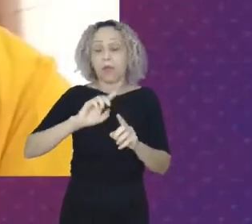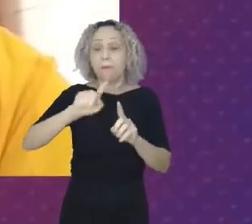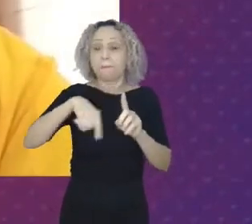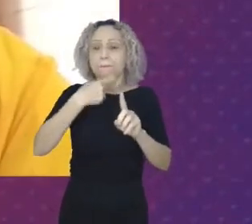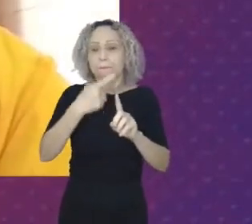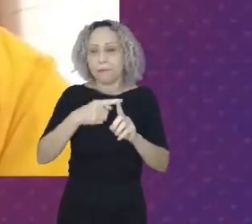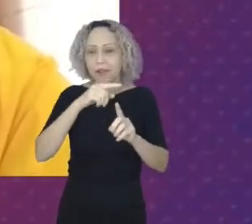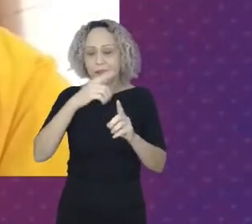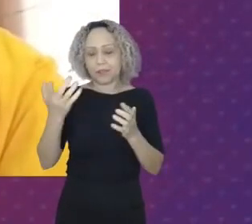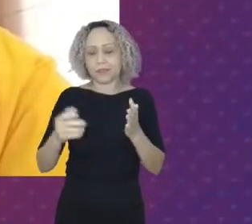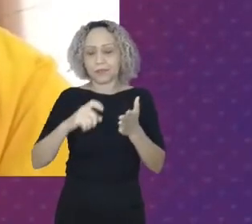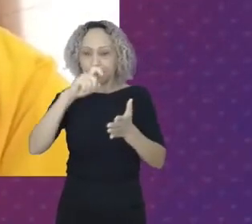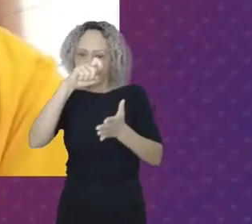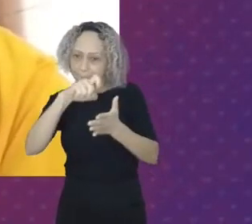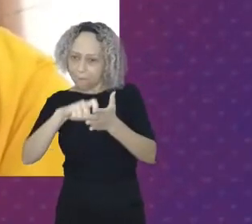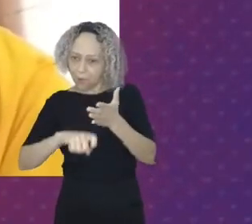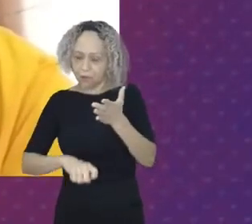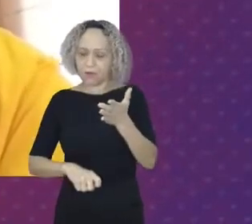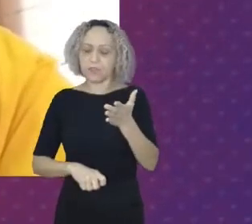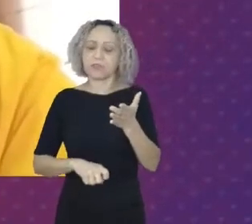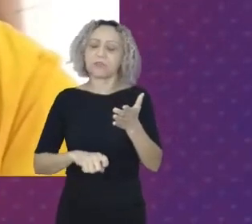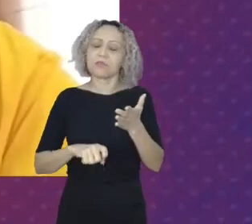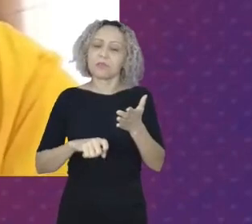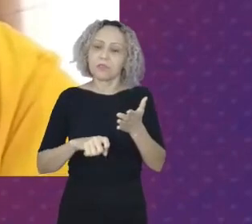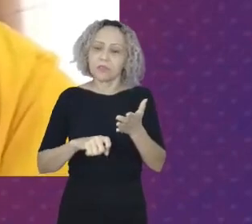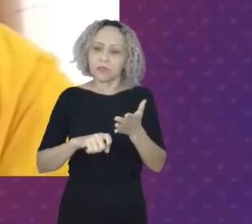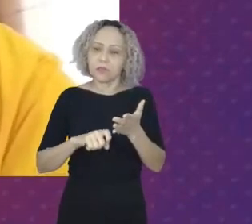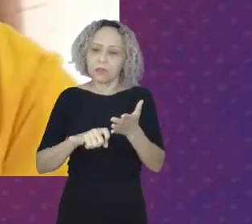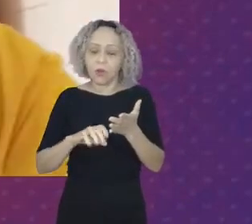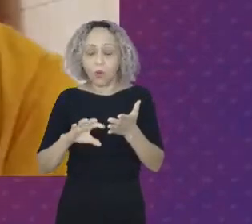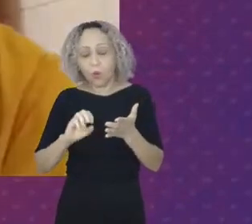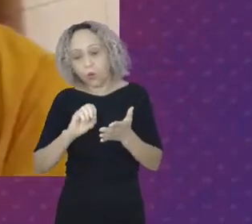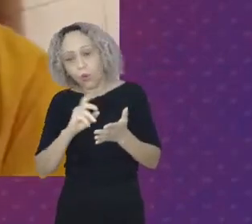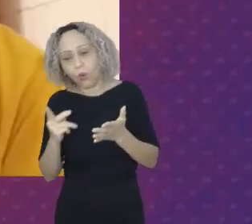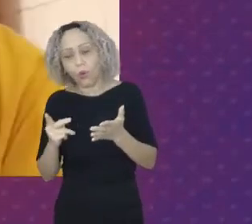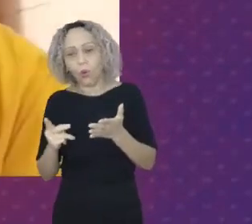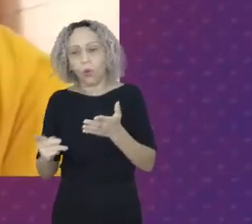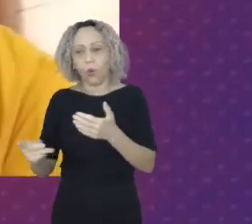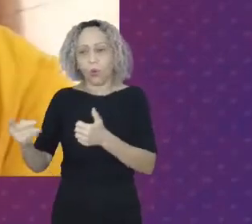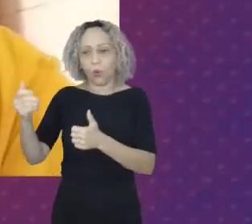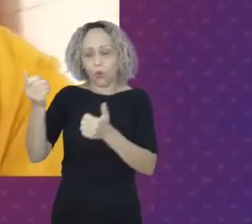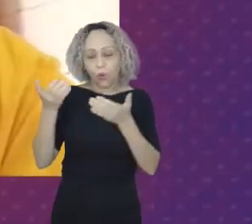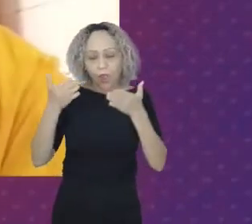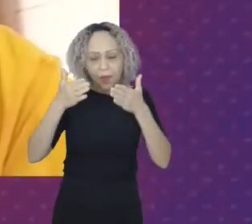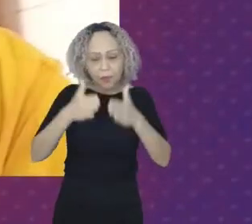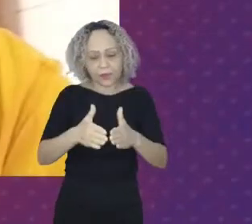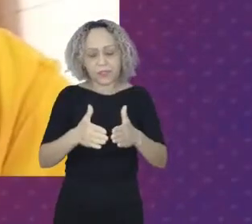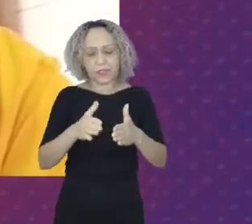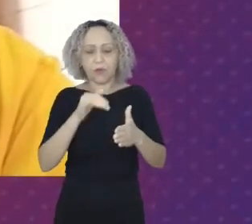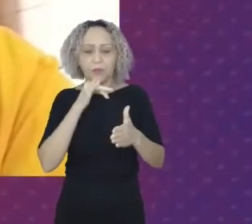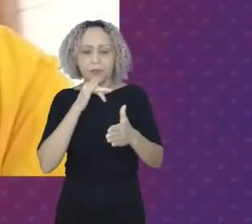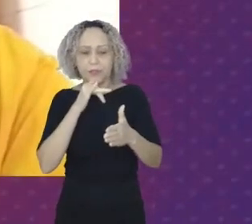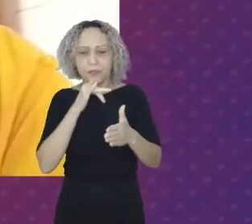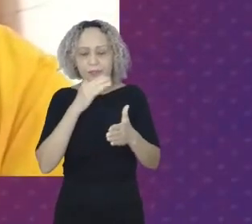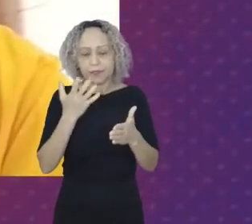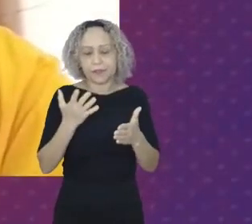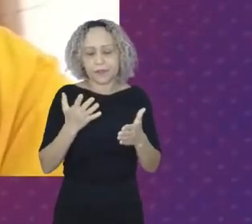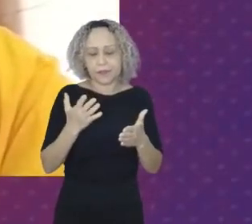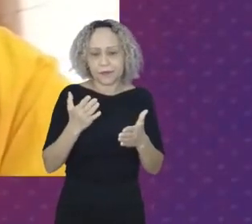hoje está dentro da Lei Complementar 150. Houve a proibição do desconto de moradia,